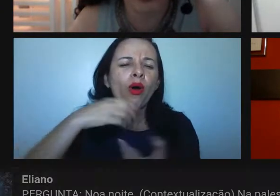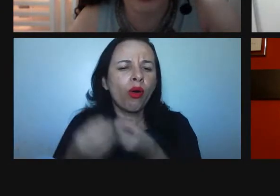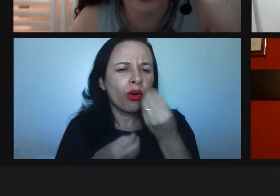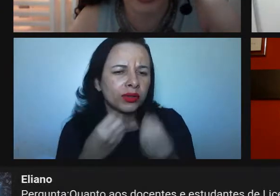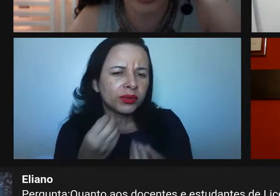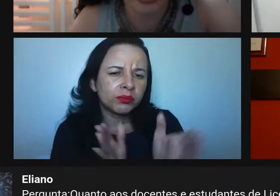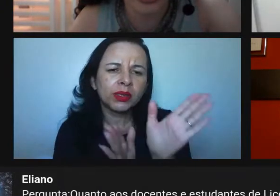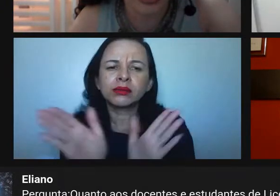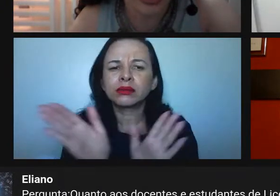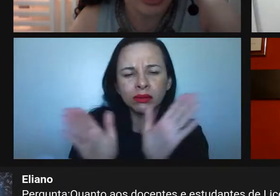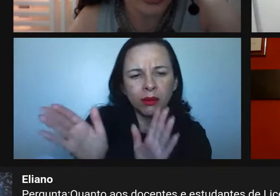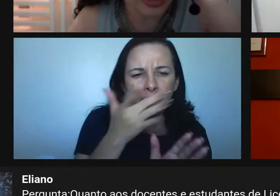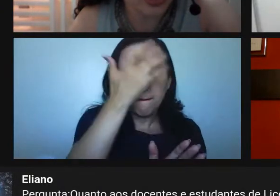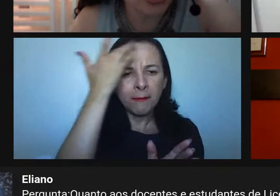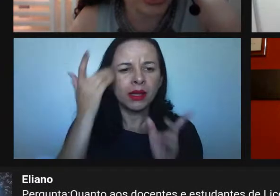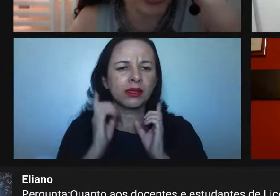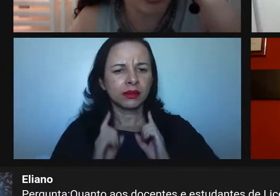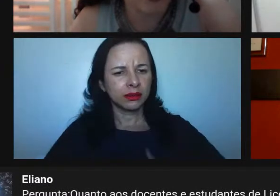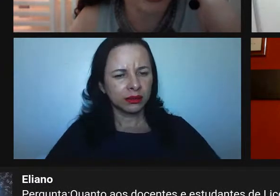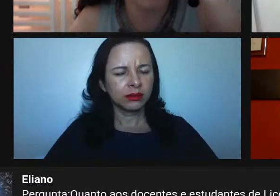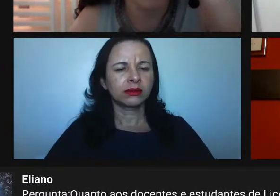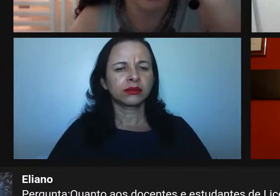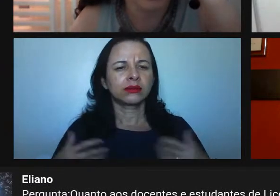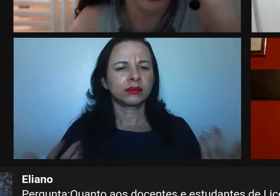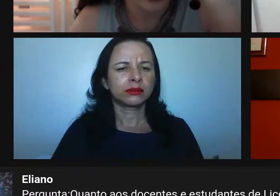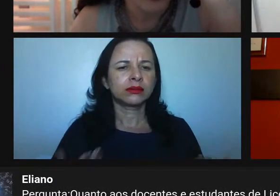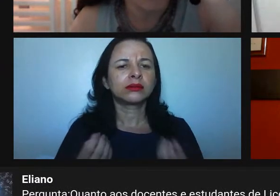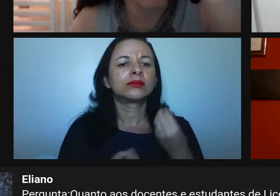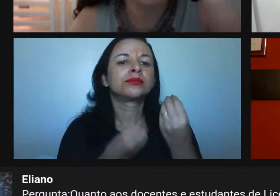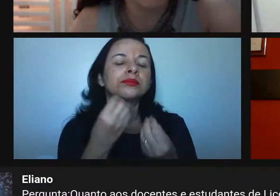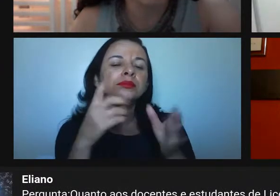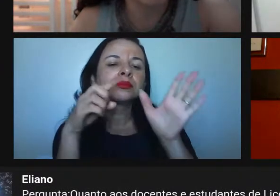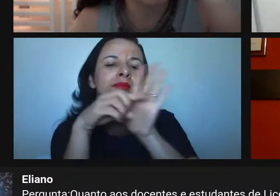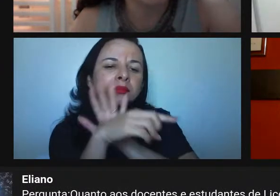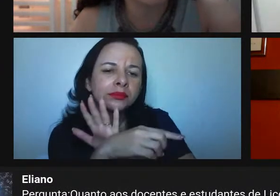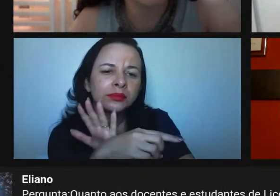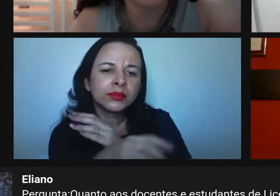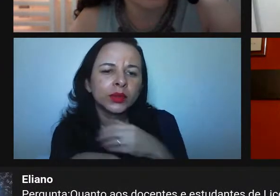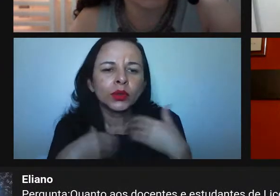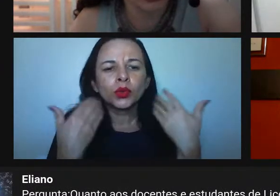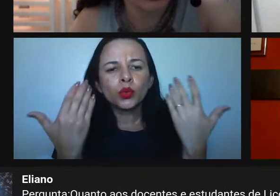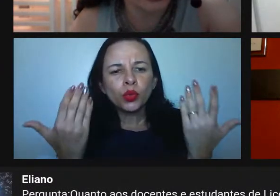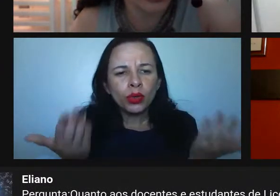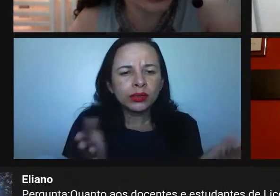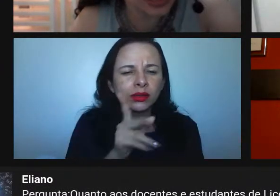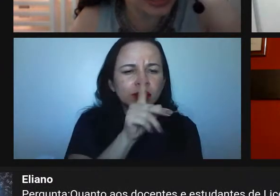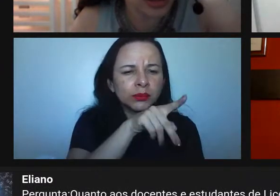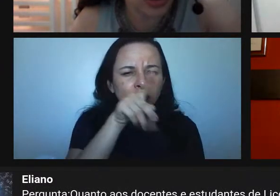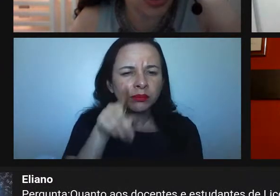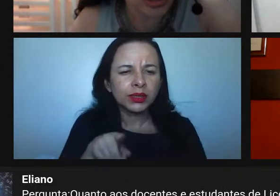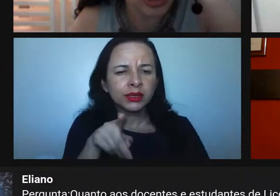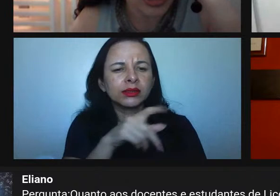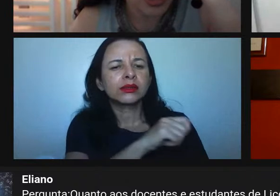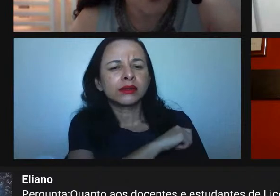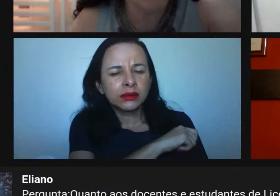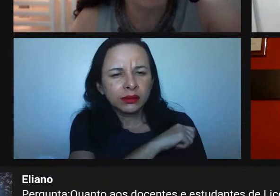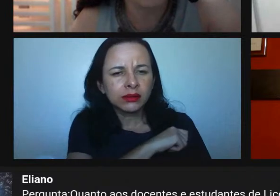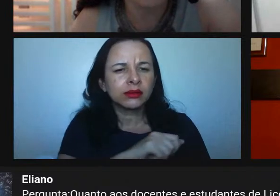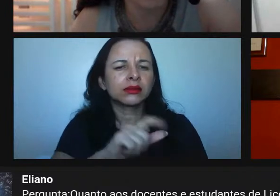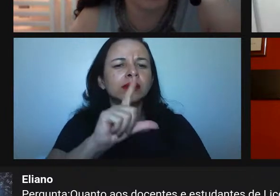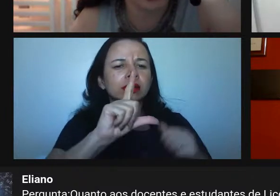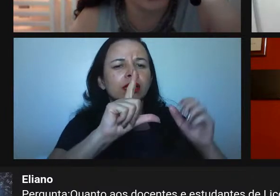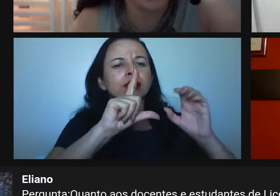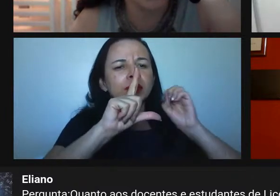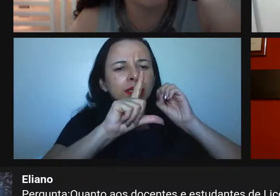de pessoas com deficiência E aí ele continua pergunta quanto aos docentes estudantes de licenciatura